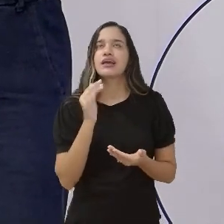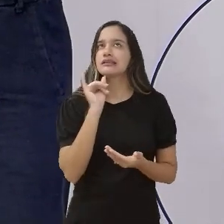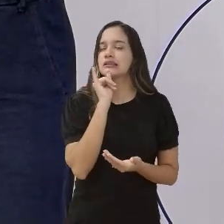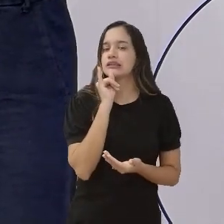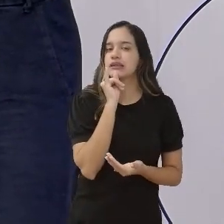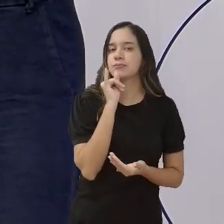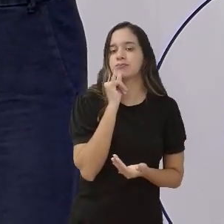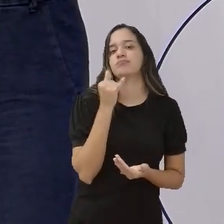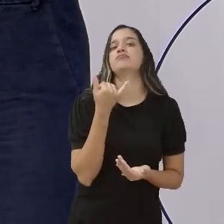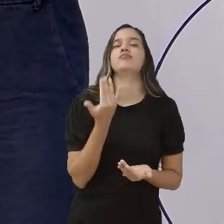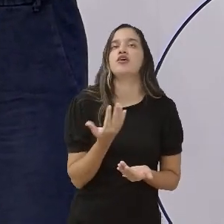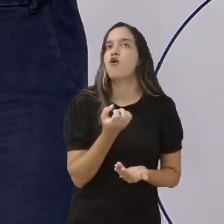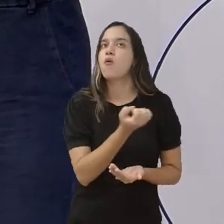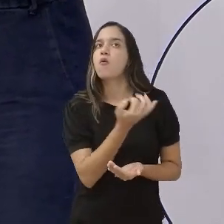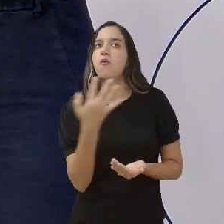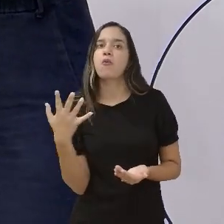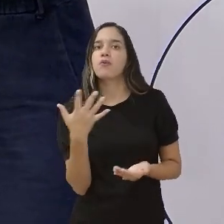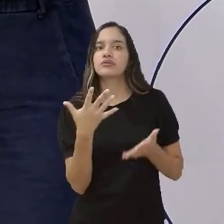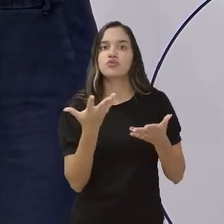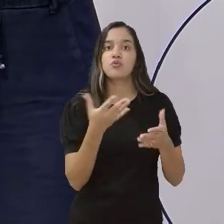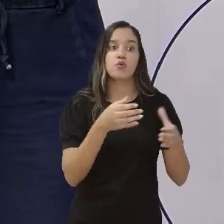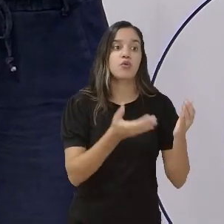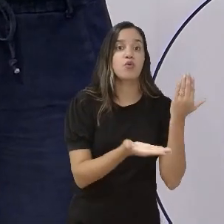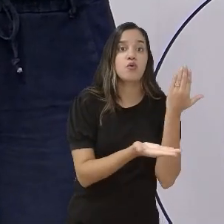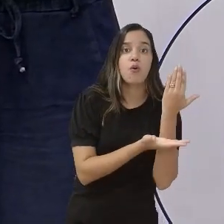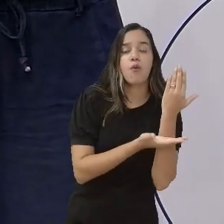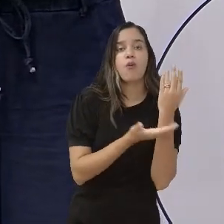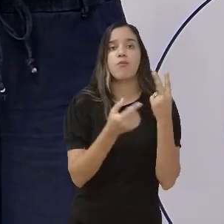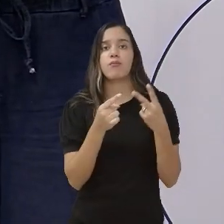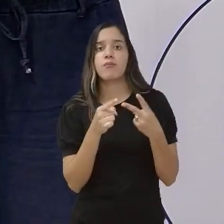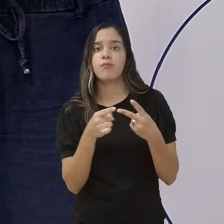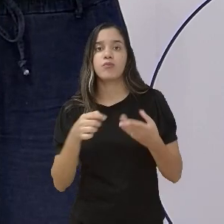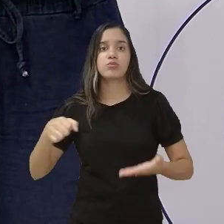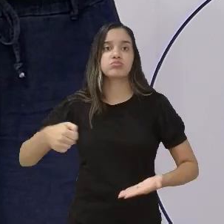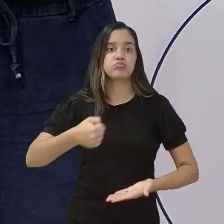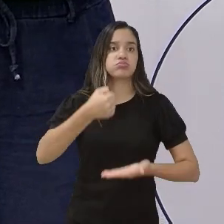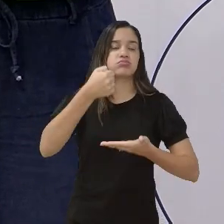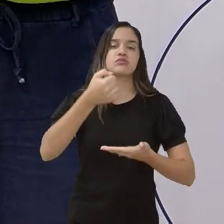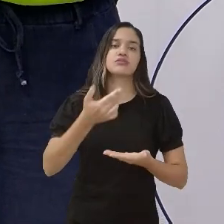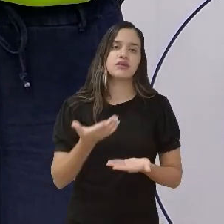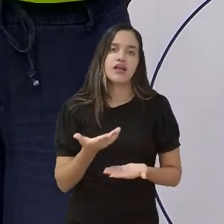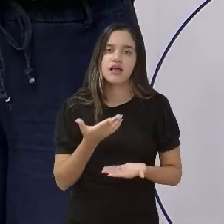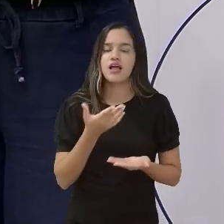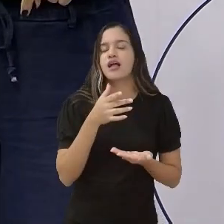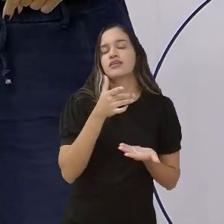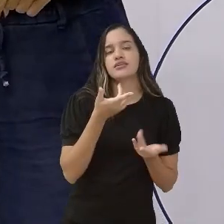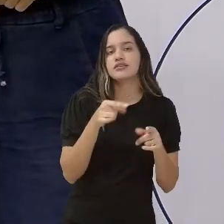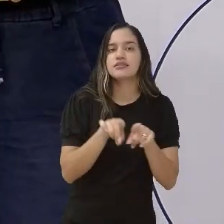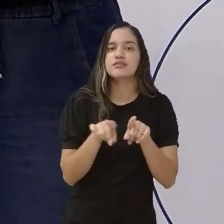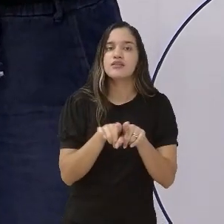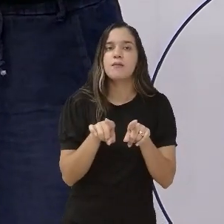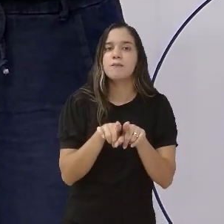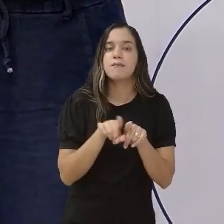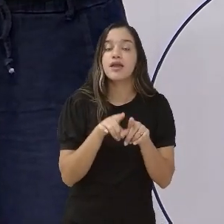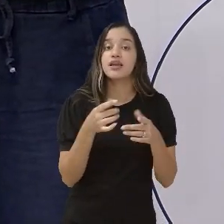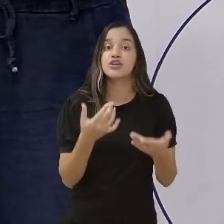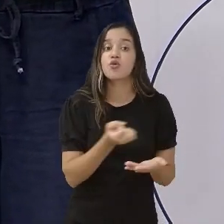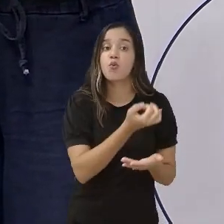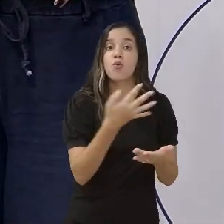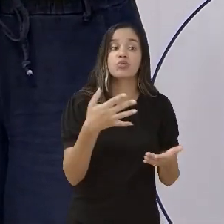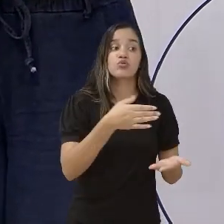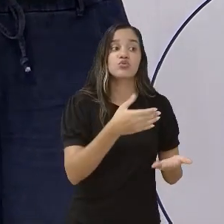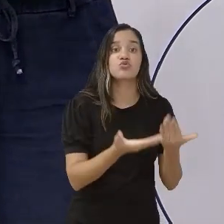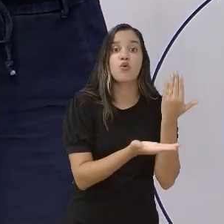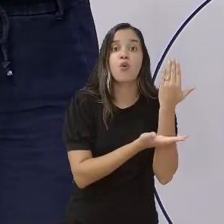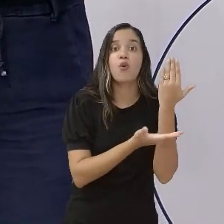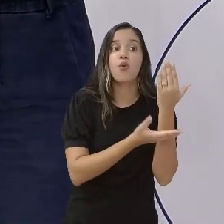exemplo, quantos, pode pegar copo, jarra, aí quantos copos de água cabem naquela jarra? Ah, entendi.